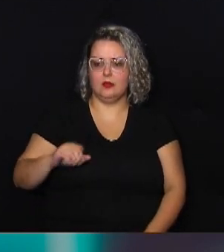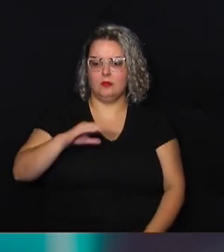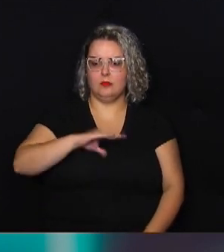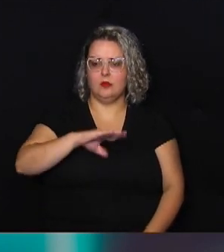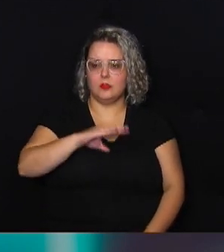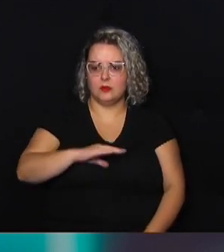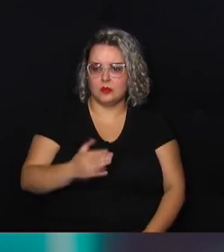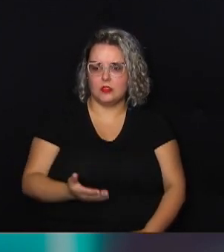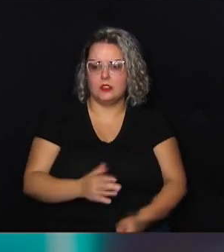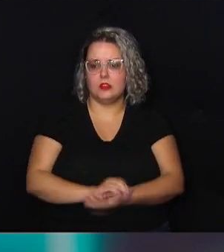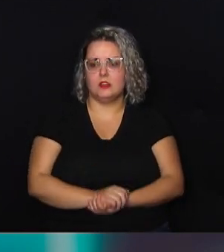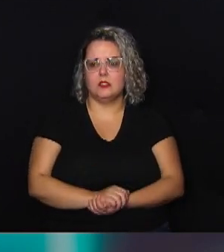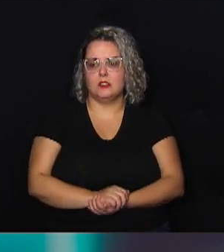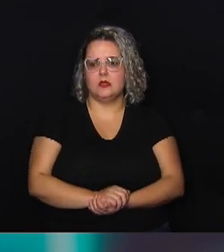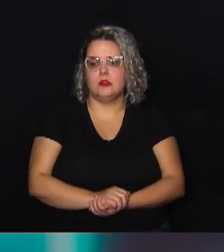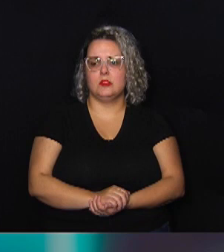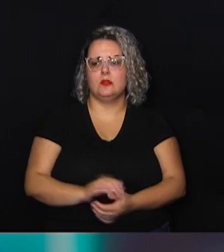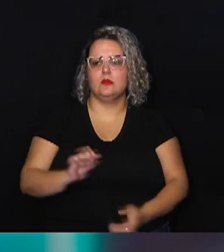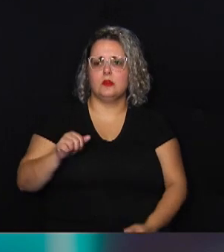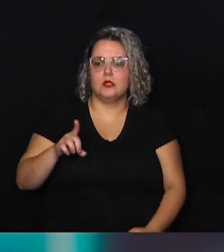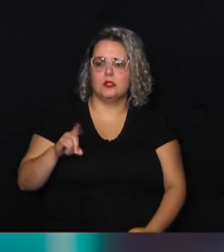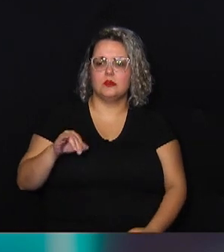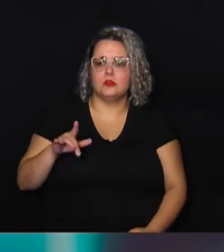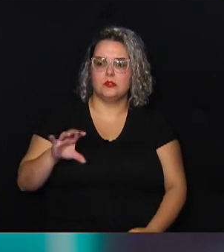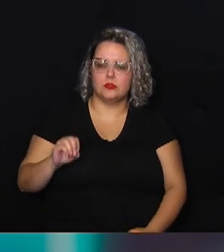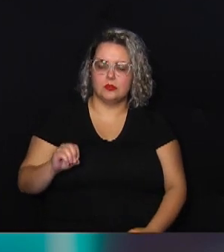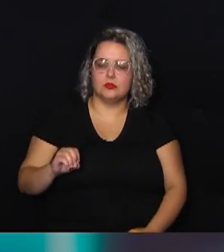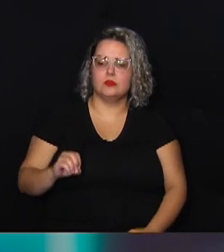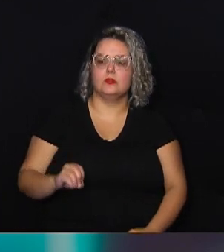22.954.000. E o Cândido Ferreira,